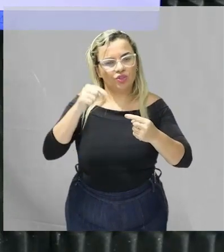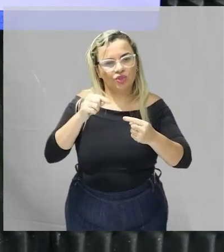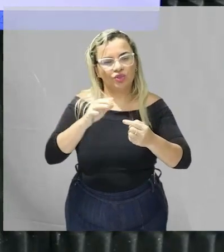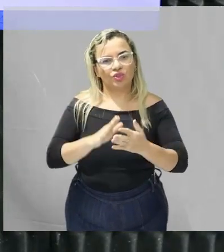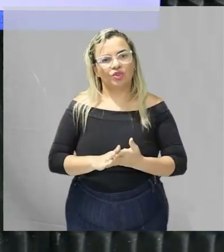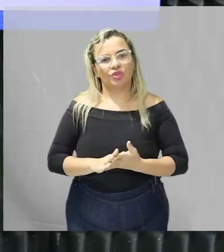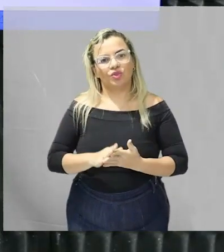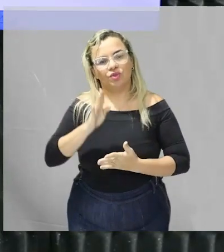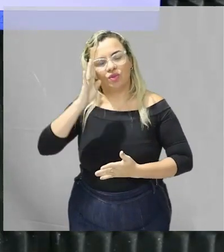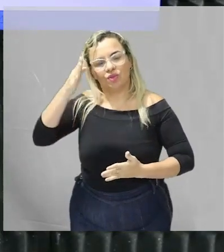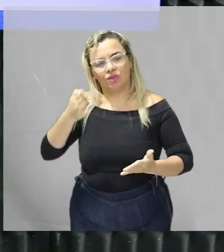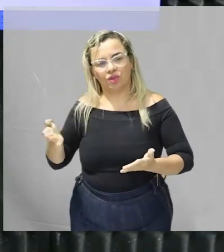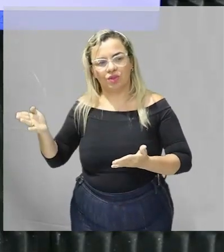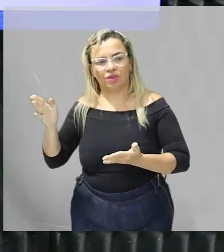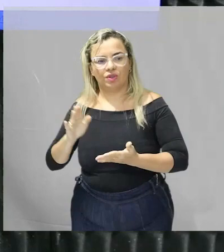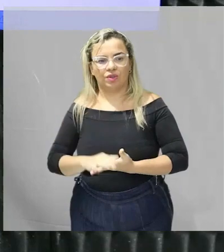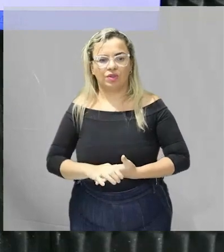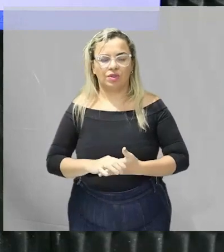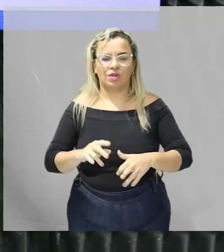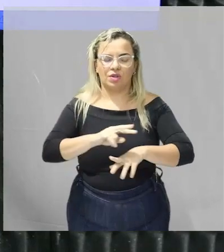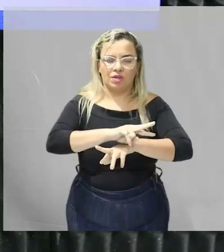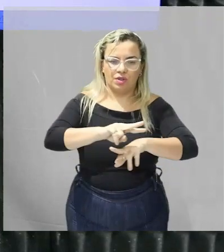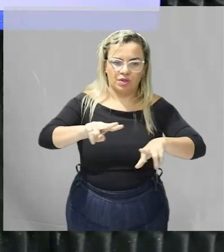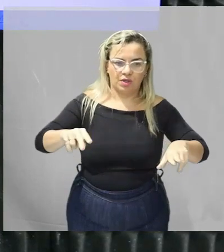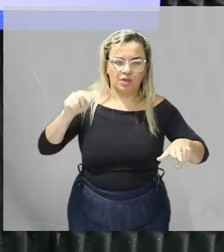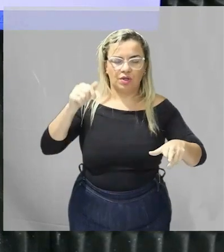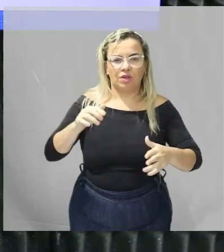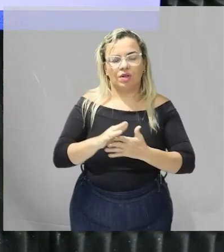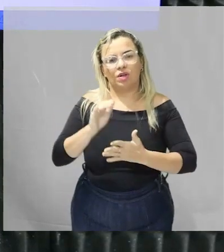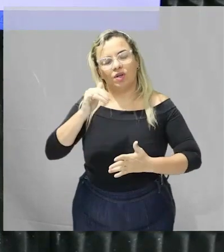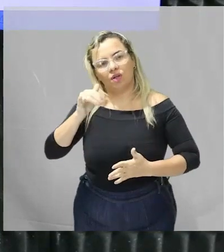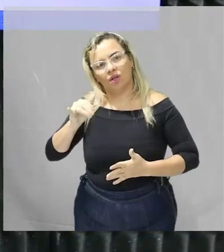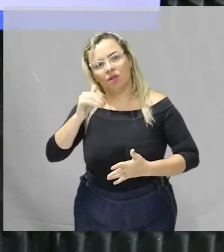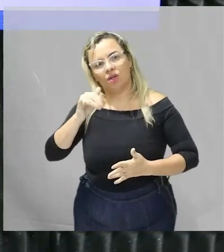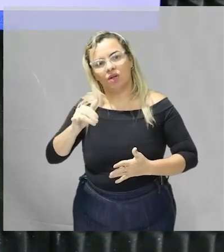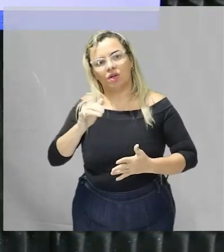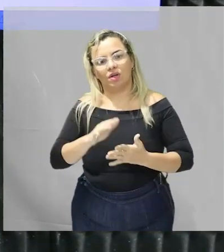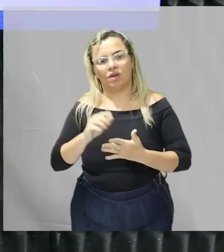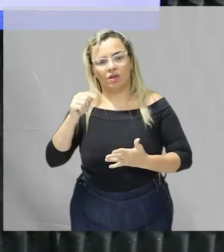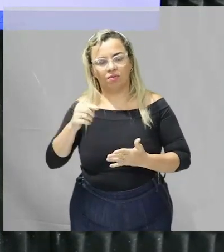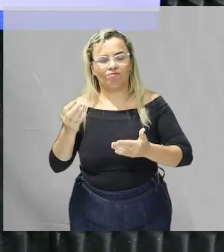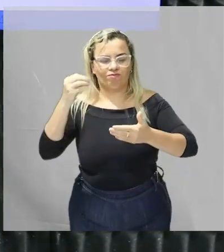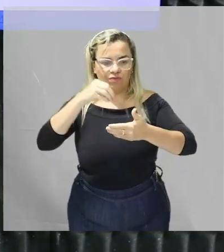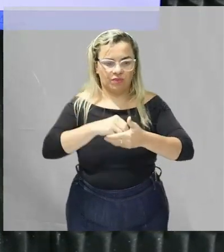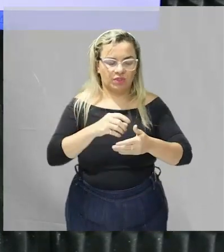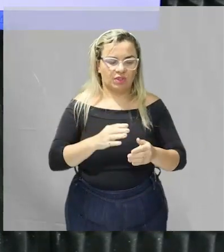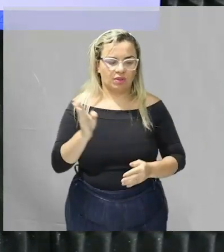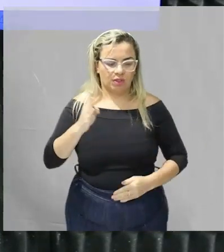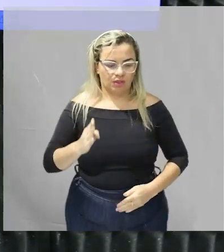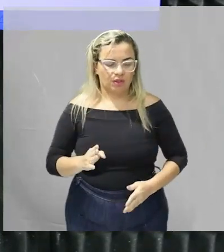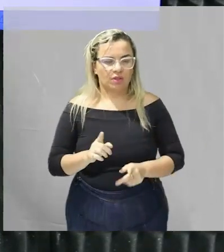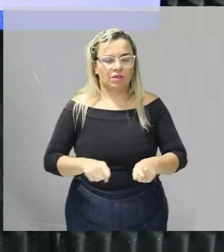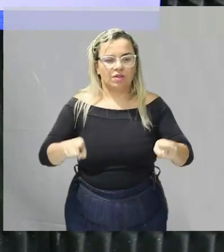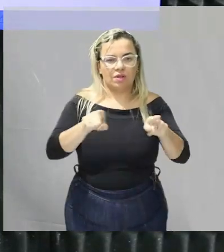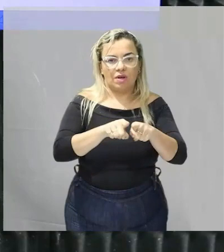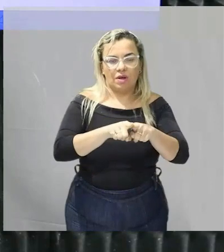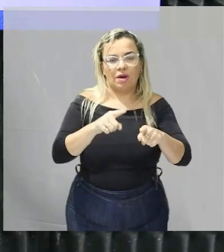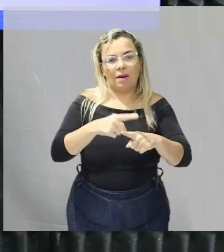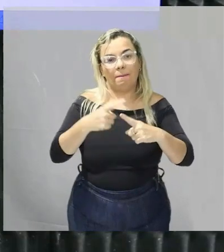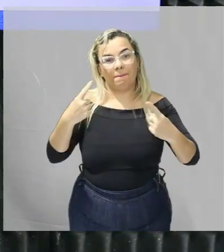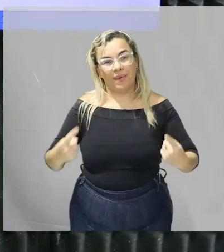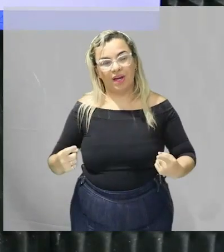sustentável ela vai ser uma das soluções para o mundo, sim, no Brasil. Tem que estar inserido nessa. Mas o texto está sendo muito claro, é tecnologia.